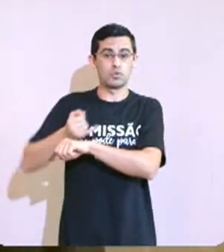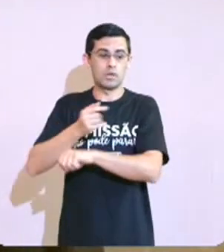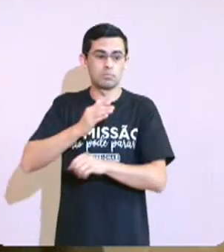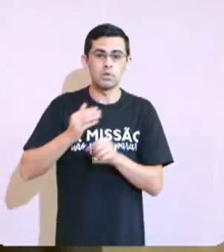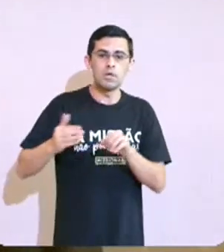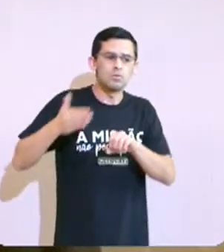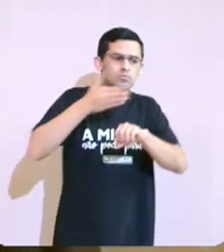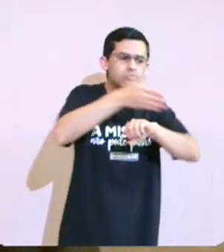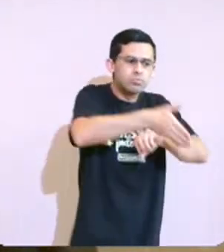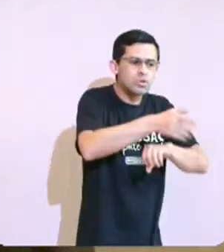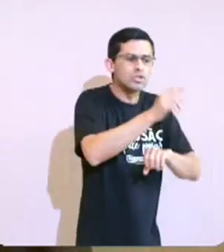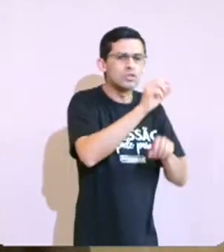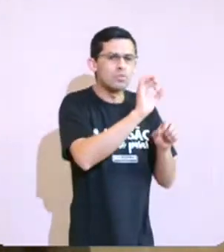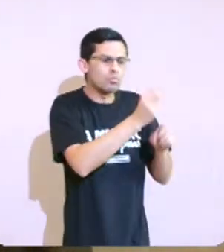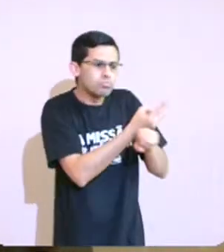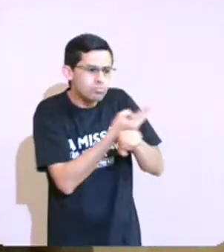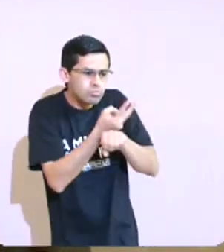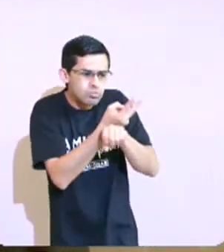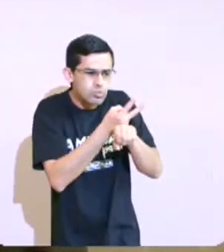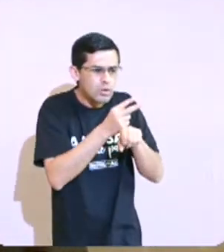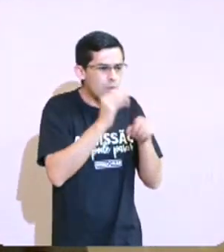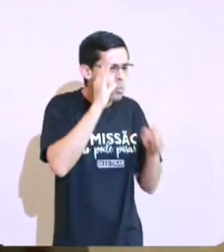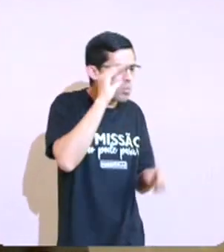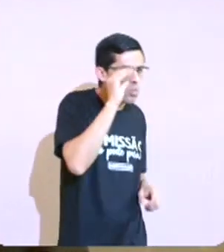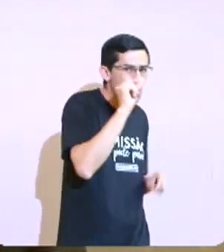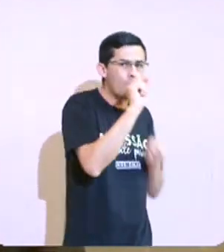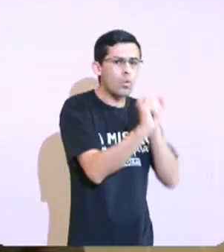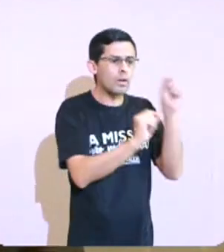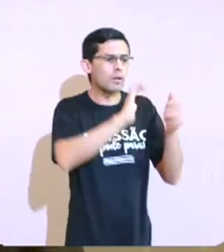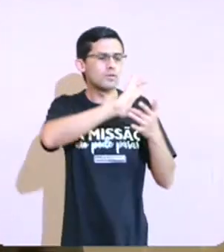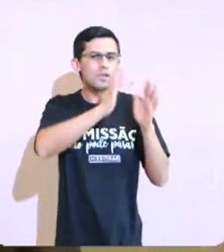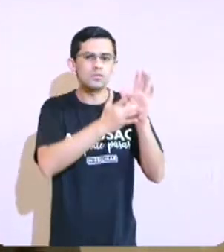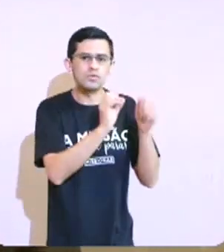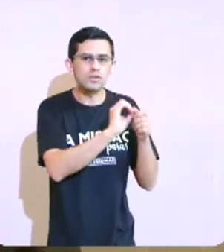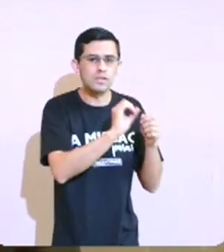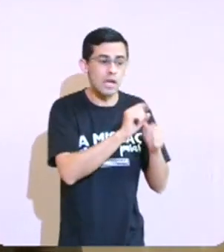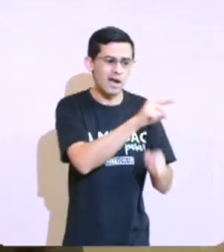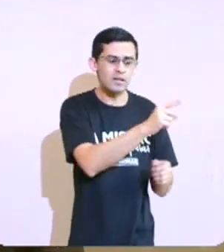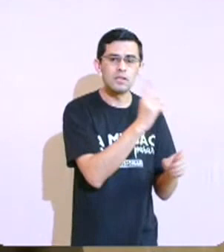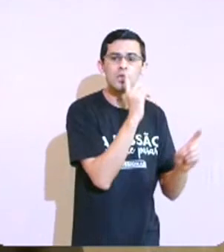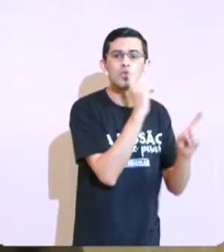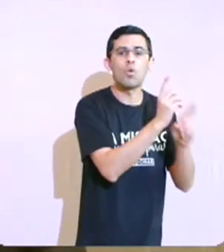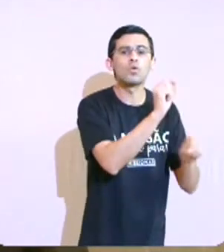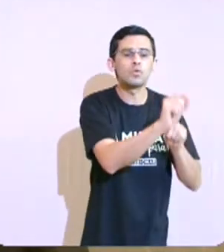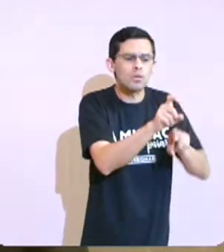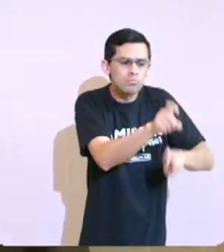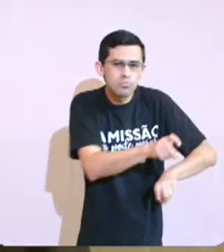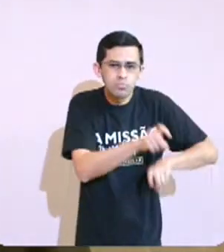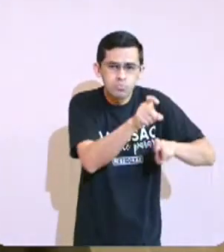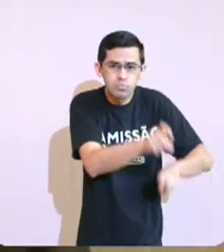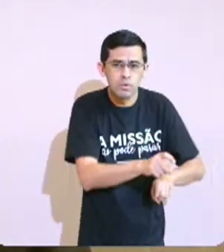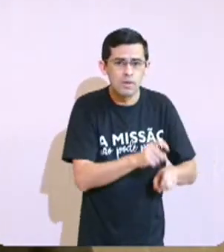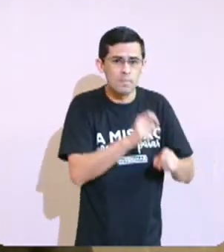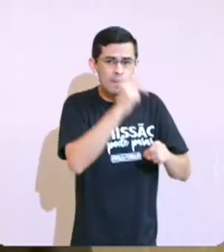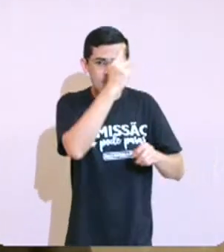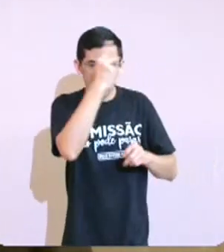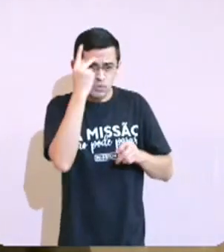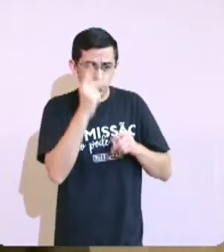para checar sobre o que Jesus estava a fazer. Mas você encontra pescadores, agricultores, coletores de